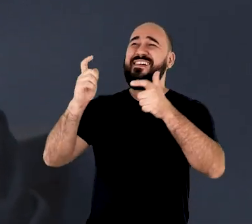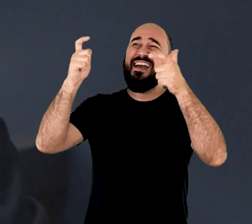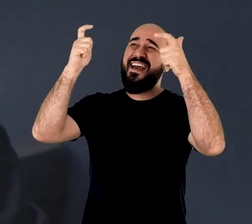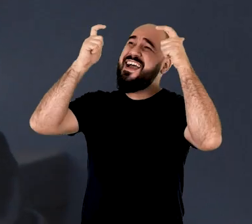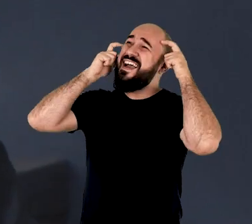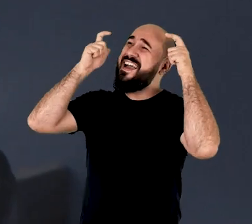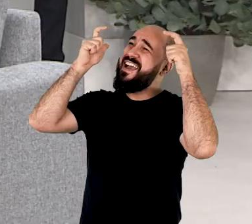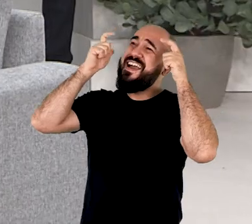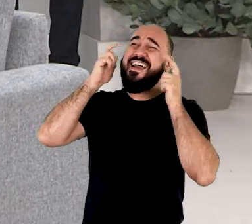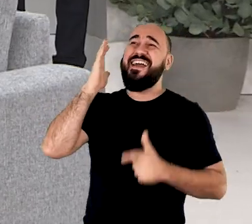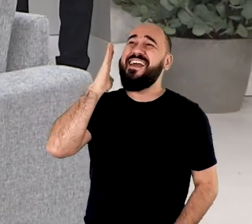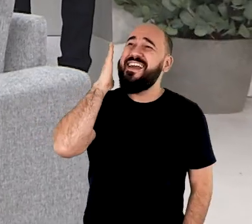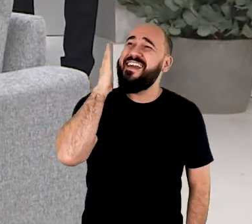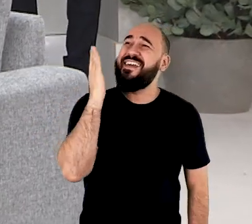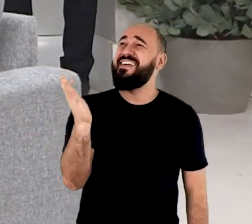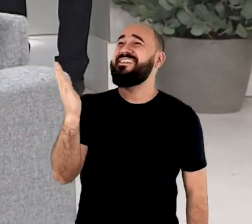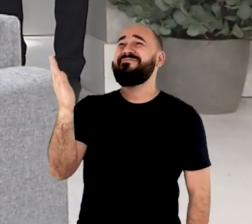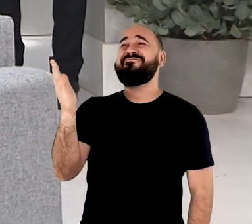és.